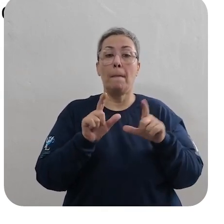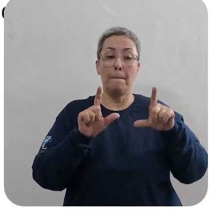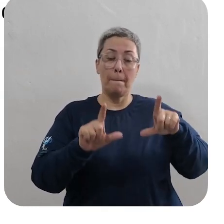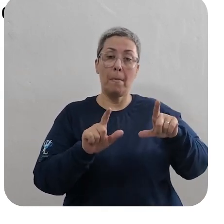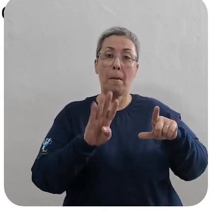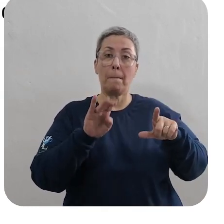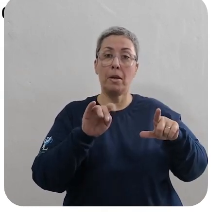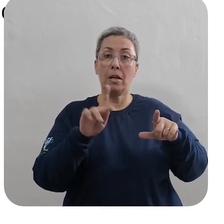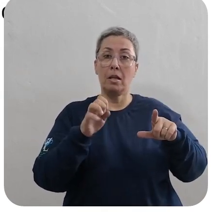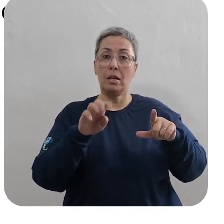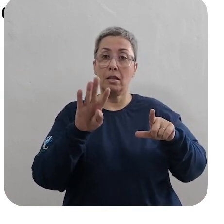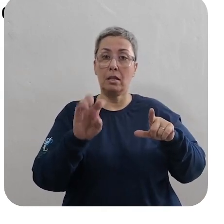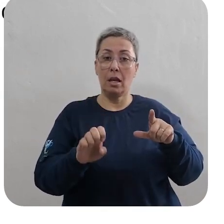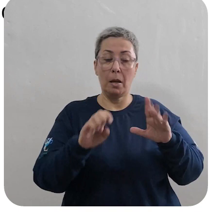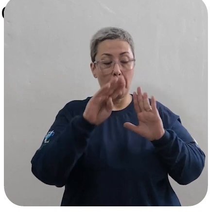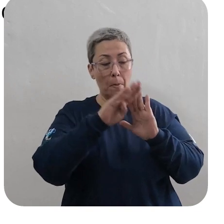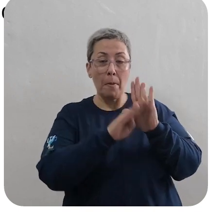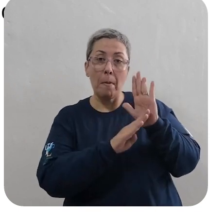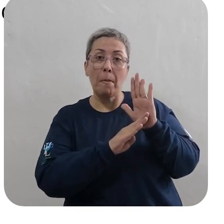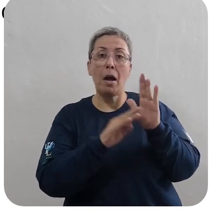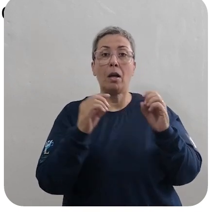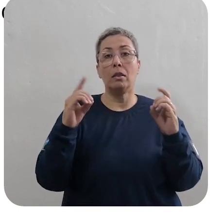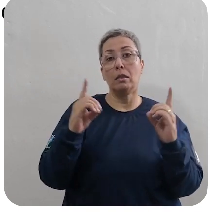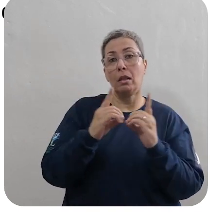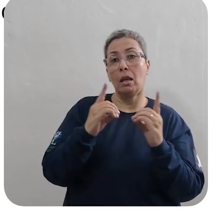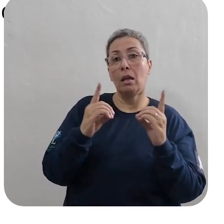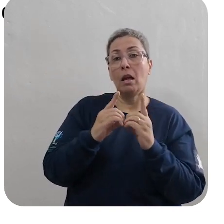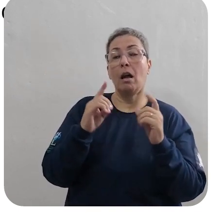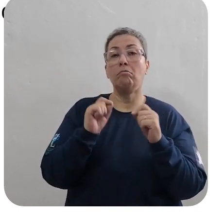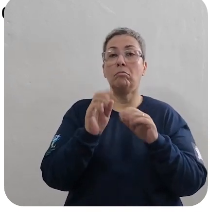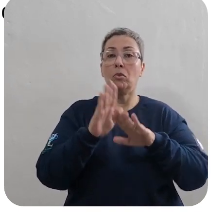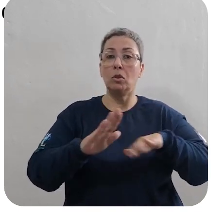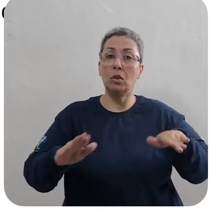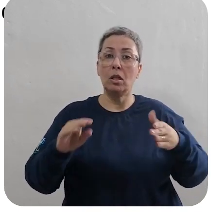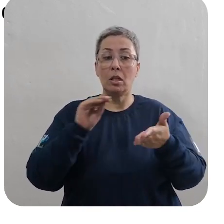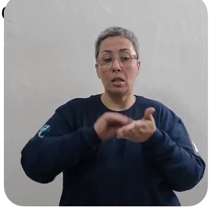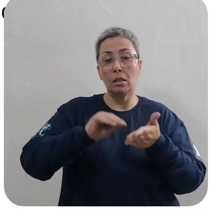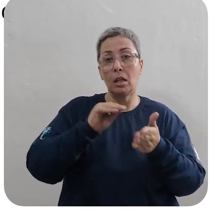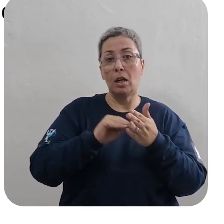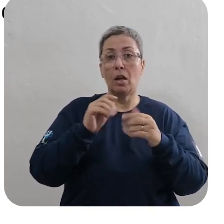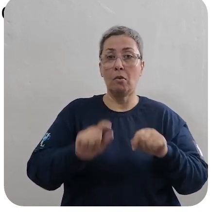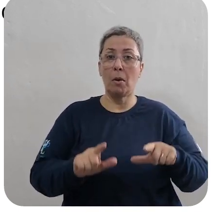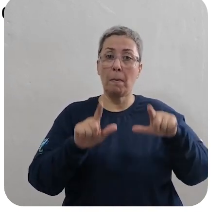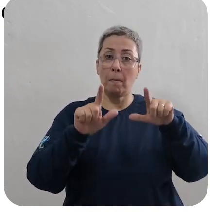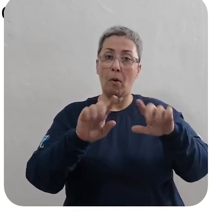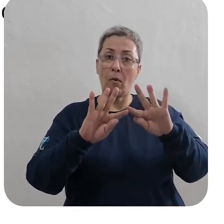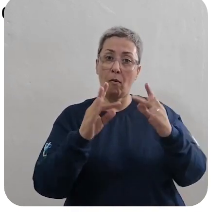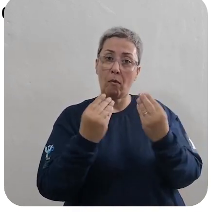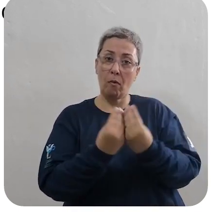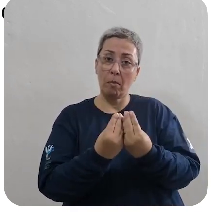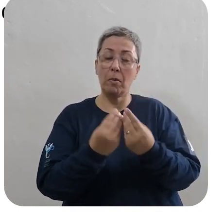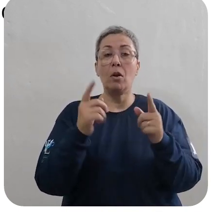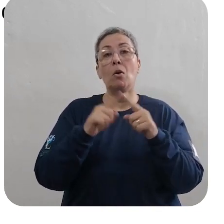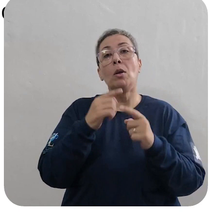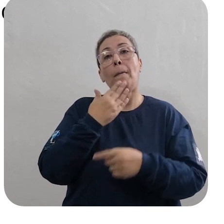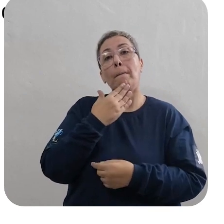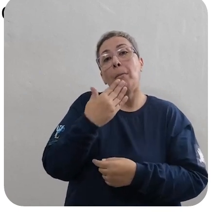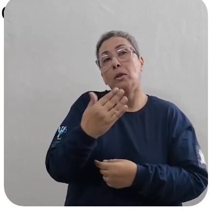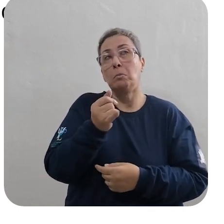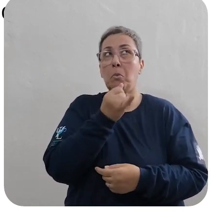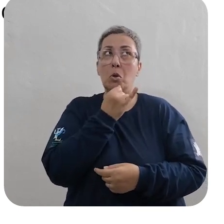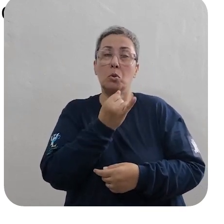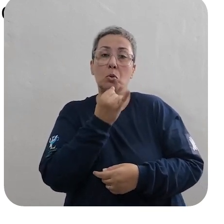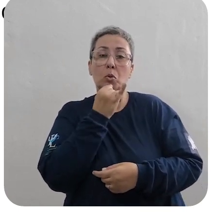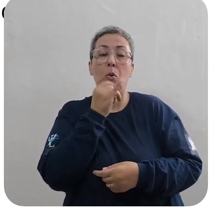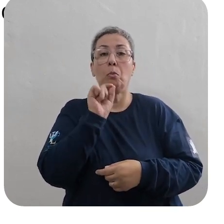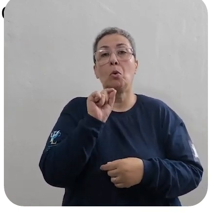Bilhete. Construir uma sequência didática para que as crianças escrevam bilhetes para suas famílias, solicitando,